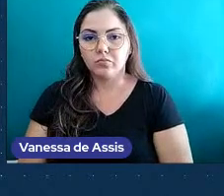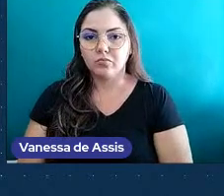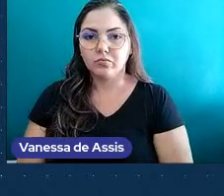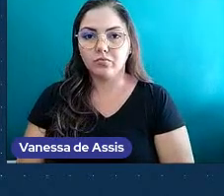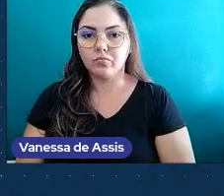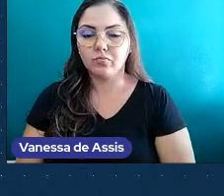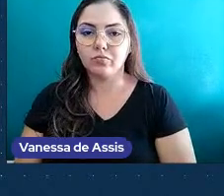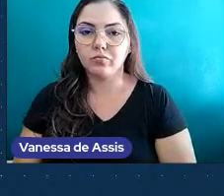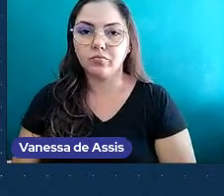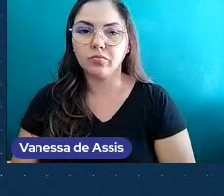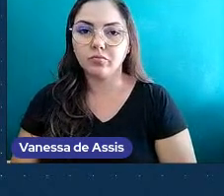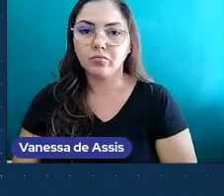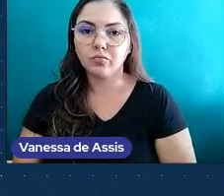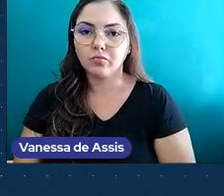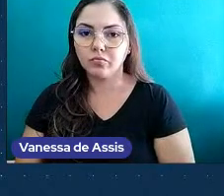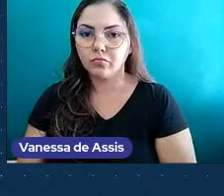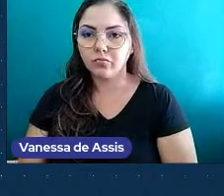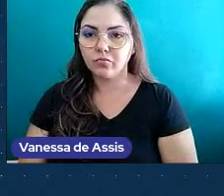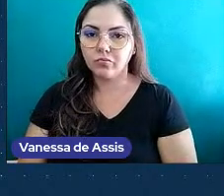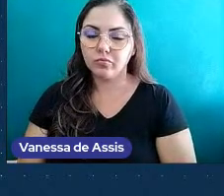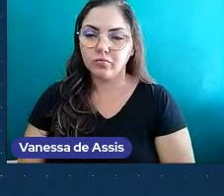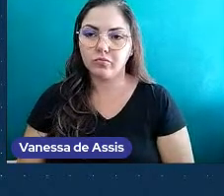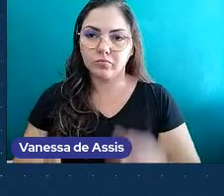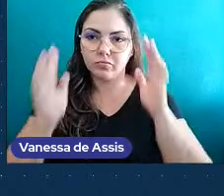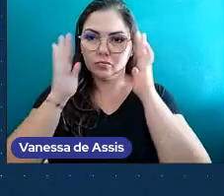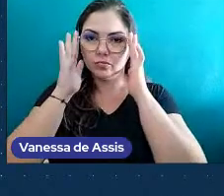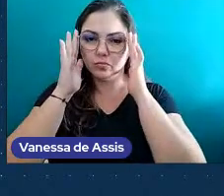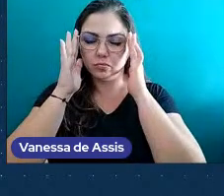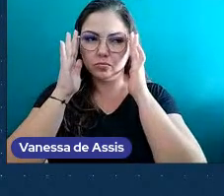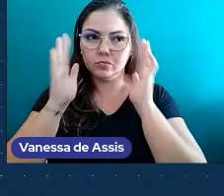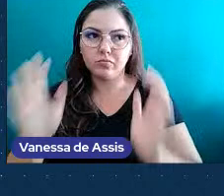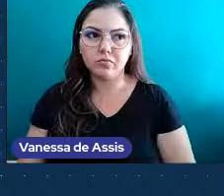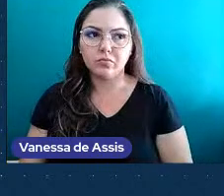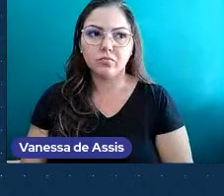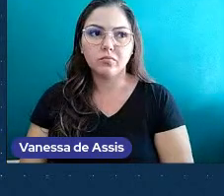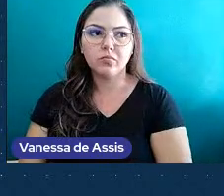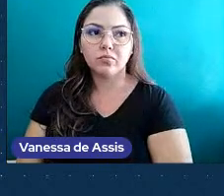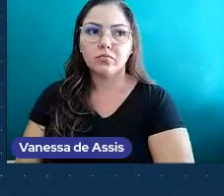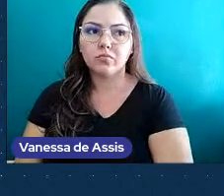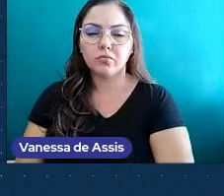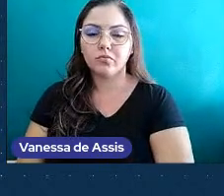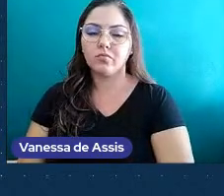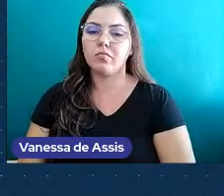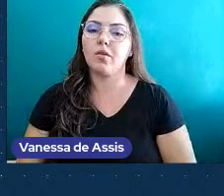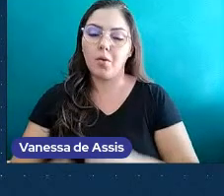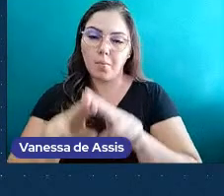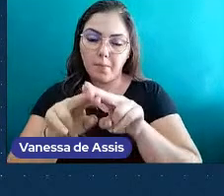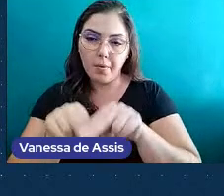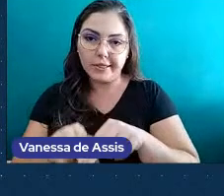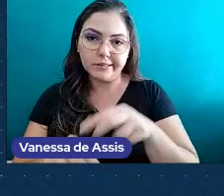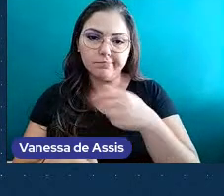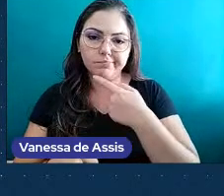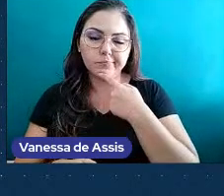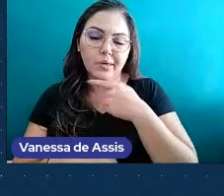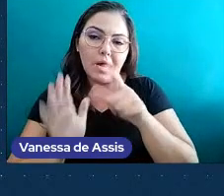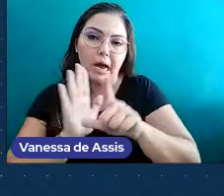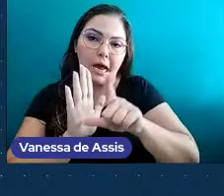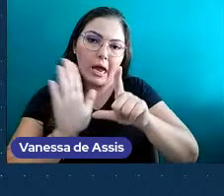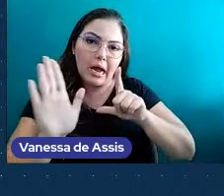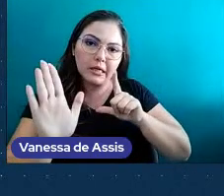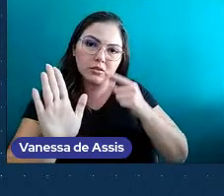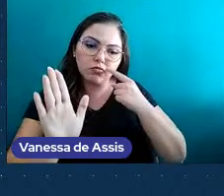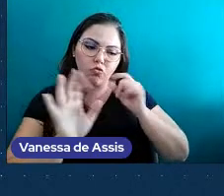pensado bem por onde eu quero caminhar, para que eu não ao longo da execução